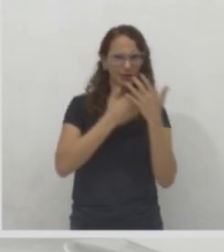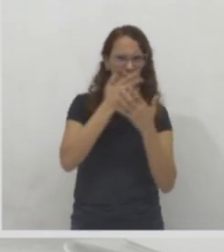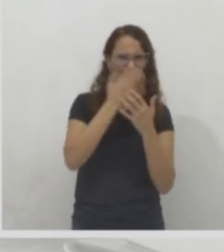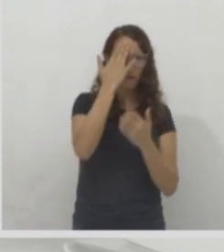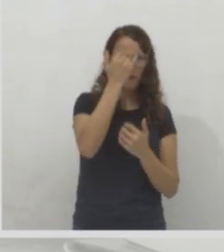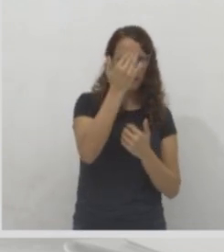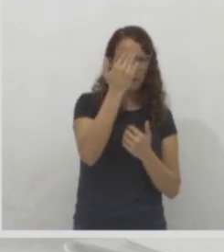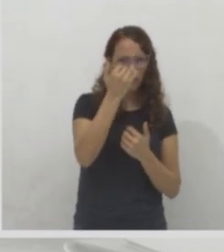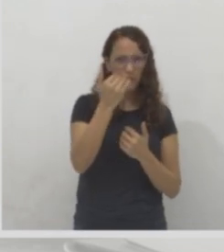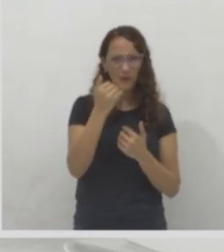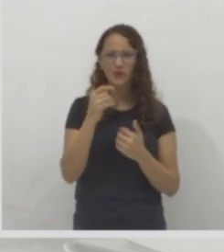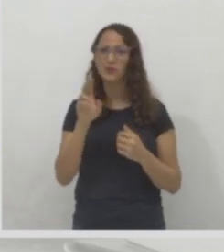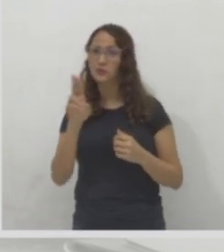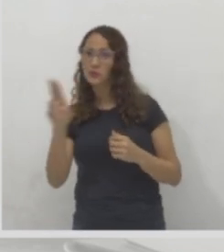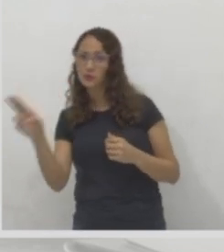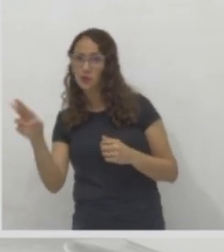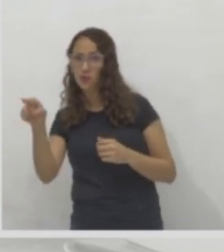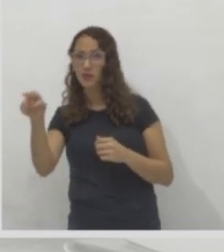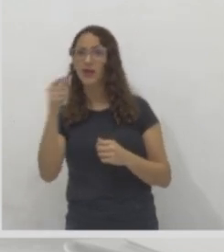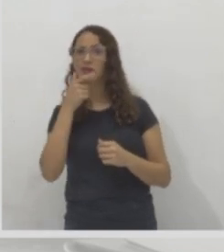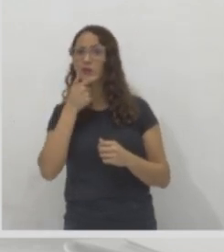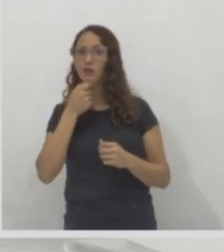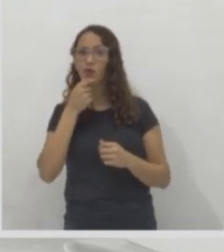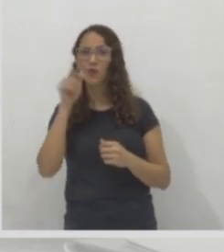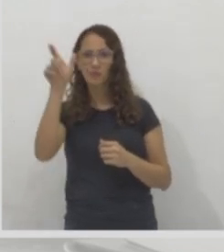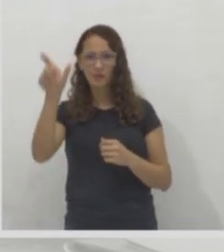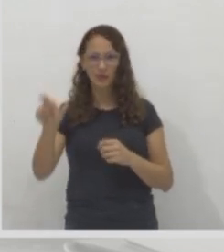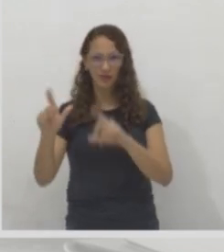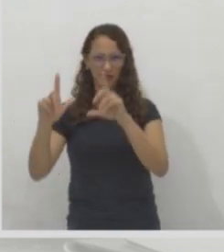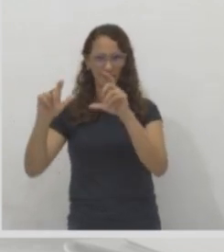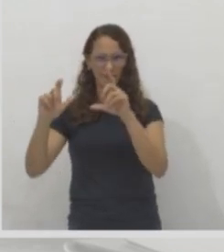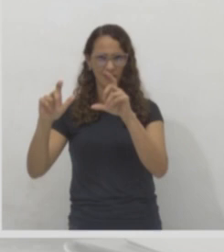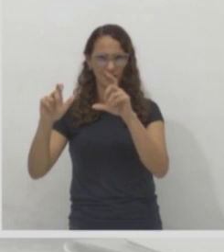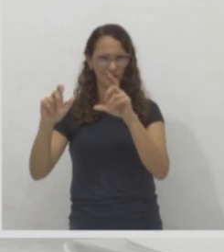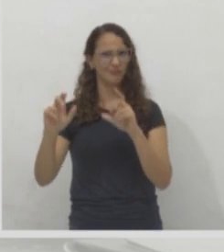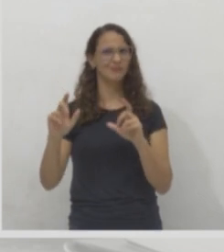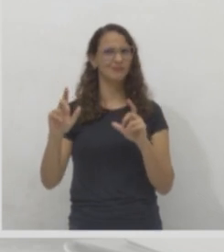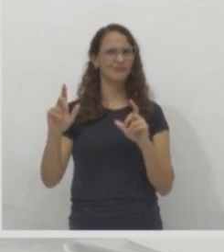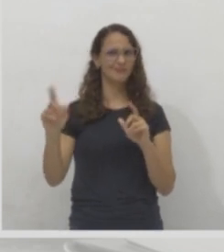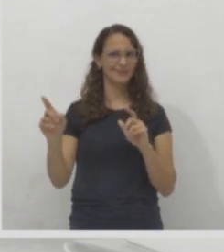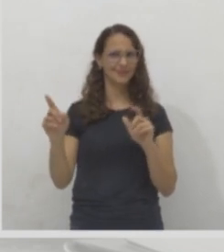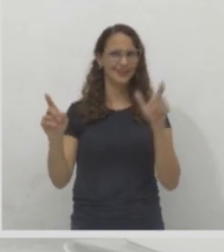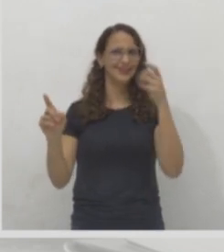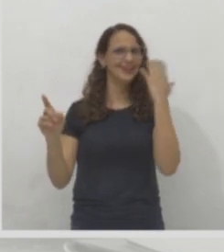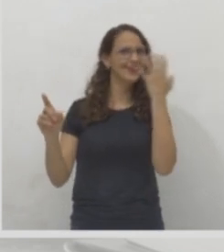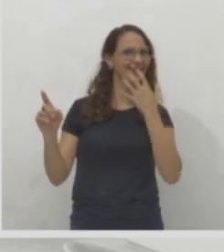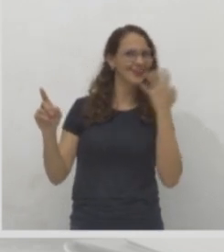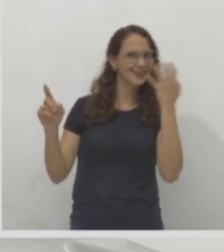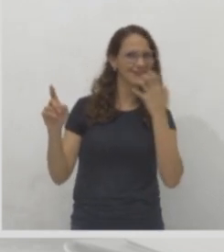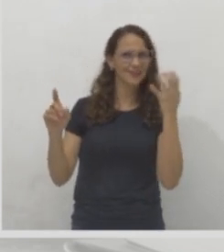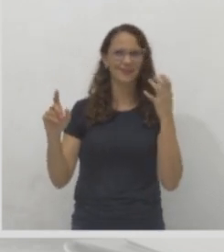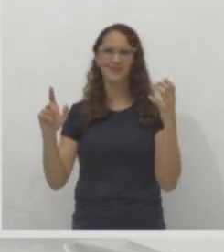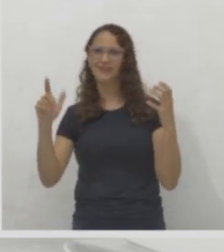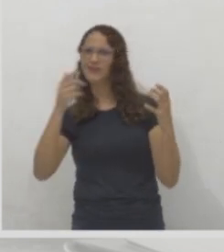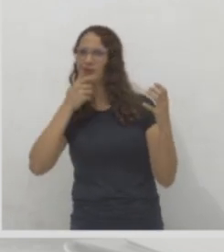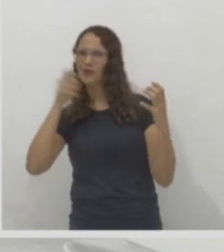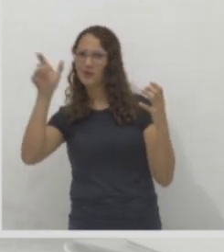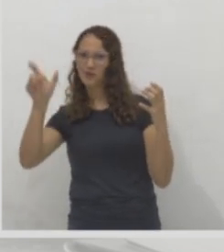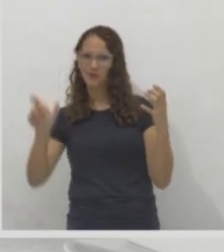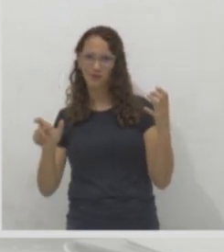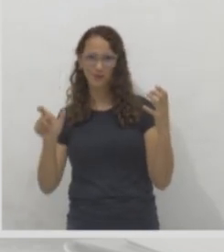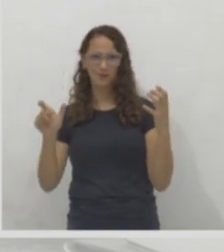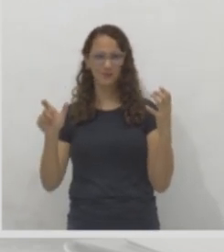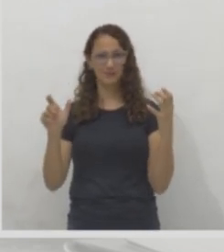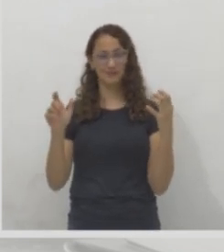na foto. Aliás, normalmente, quase sempre, uma manchete